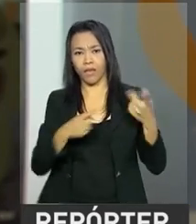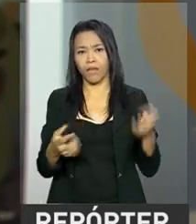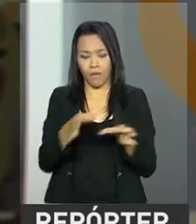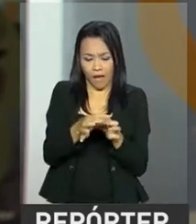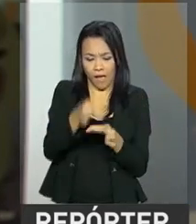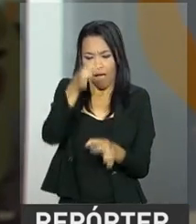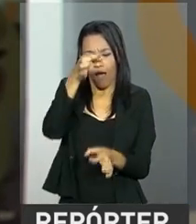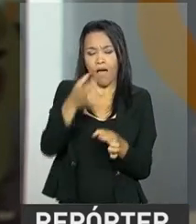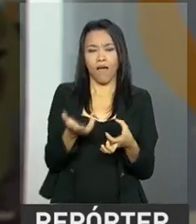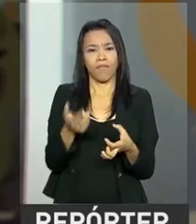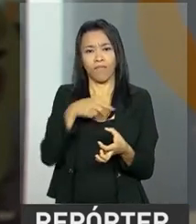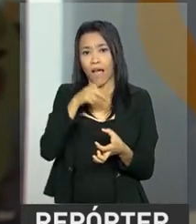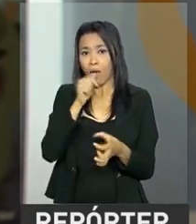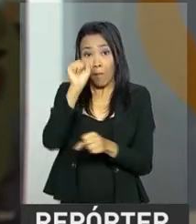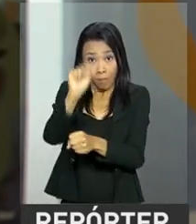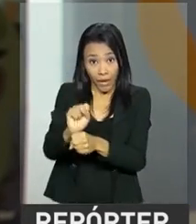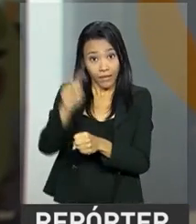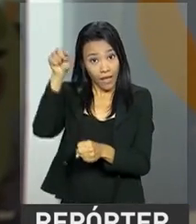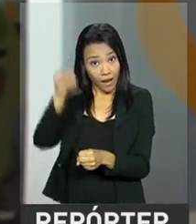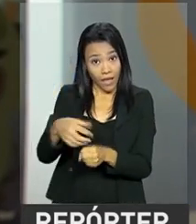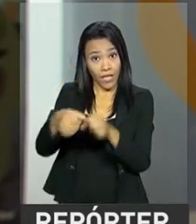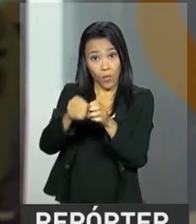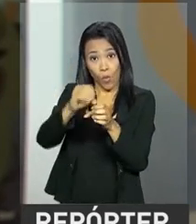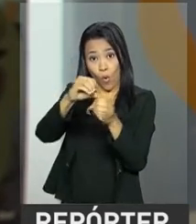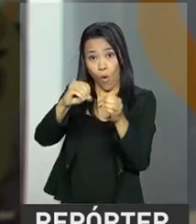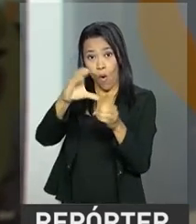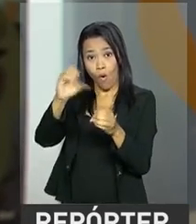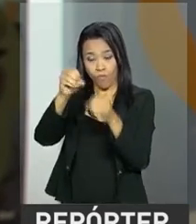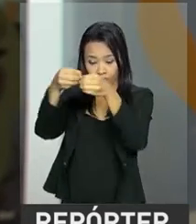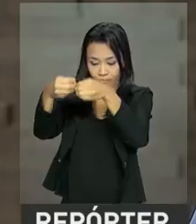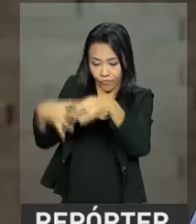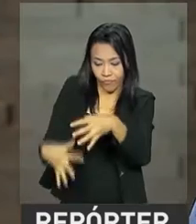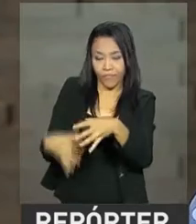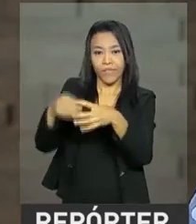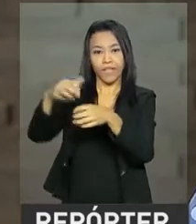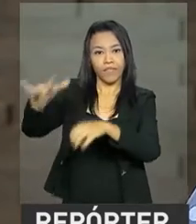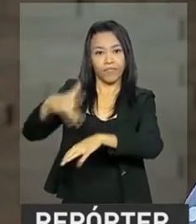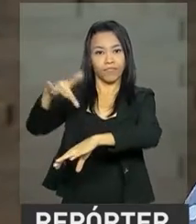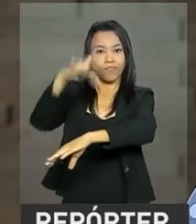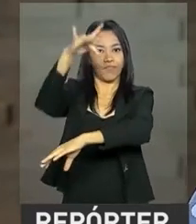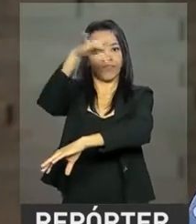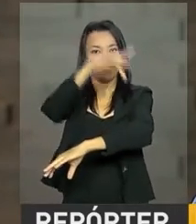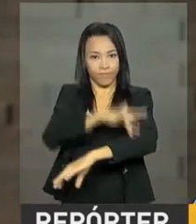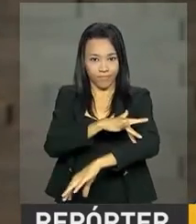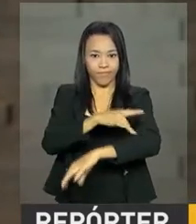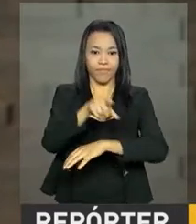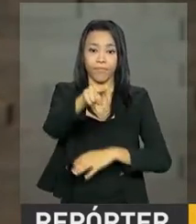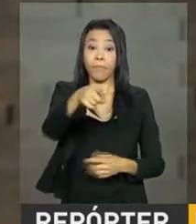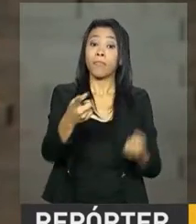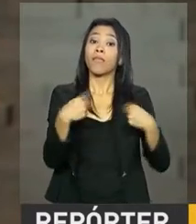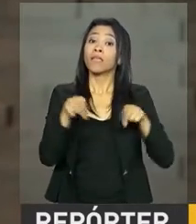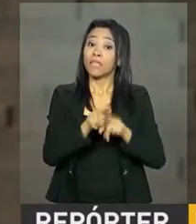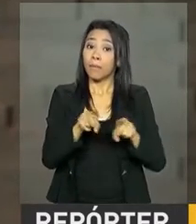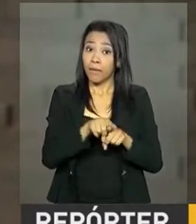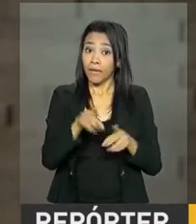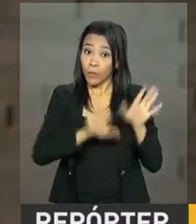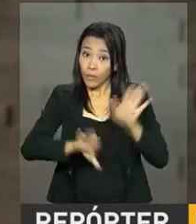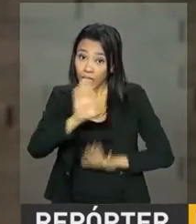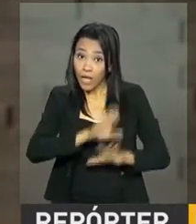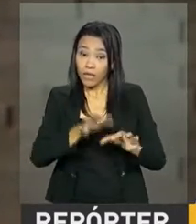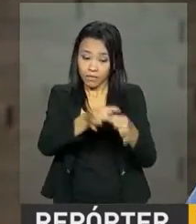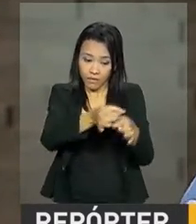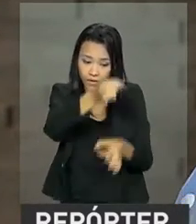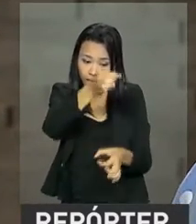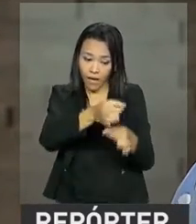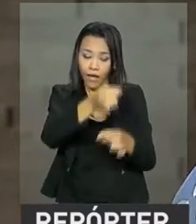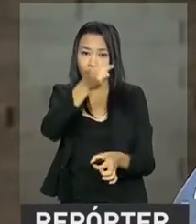parada principalmente, porque é lá que ele vai colocar seus ovos e começar a se reproduzir. Virar as garrafas de água que estiverem cheias, sem